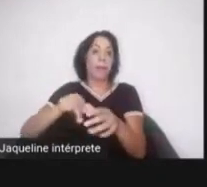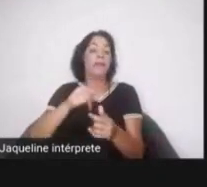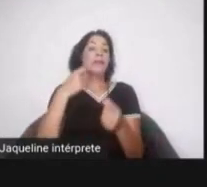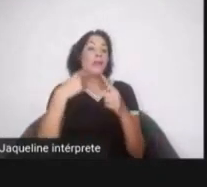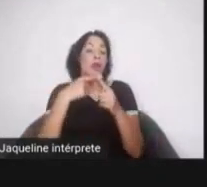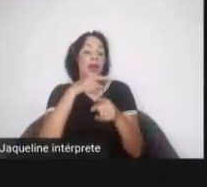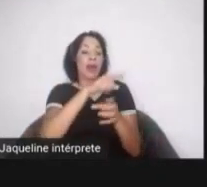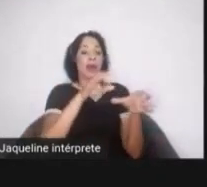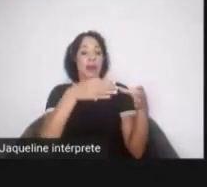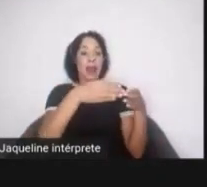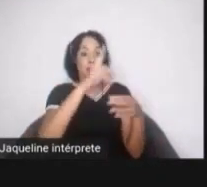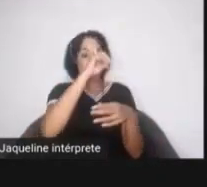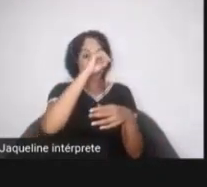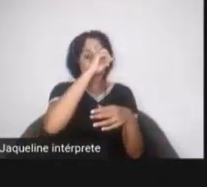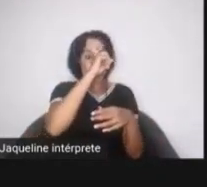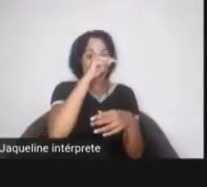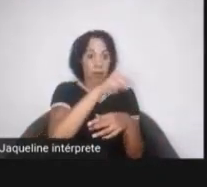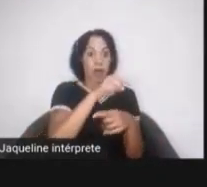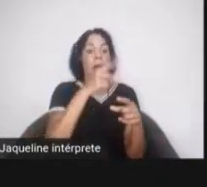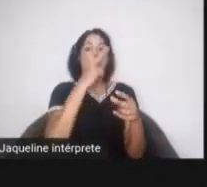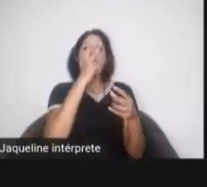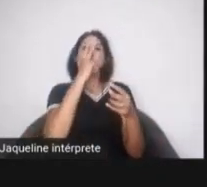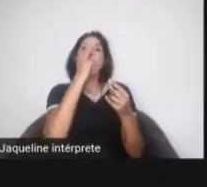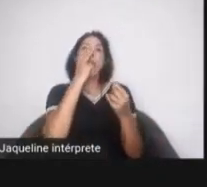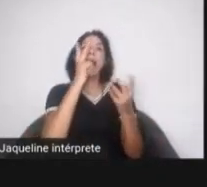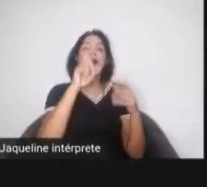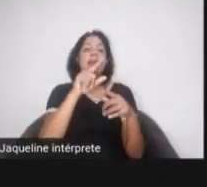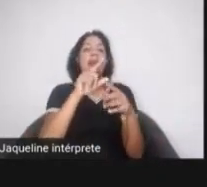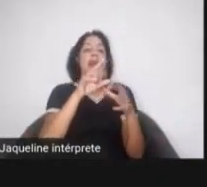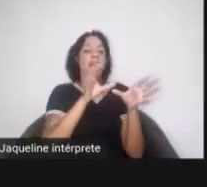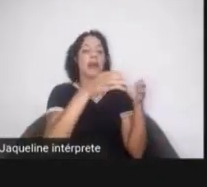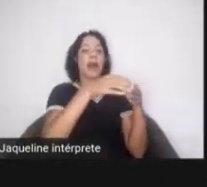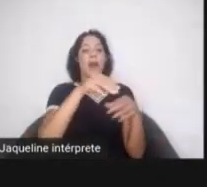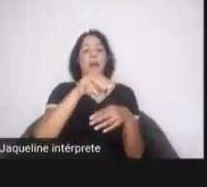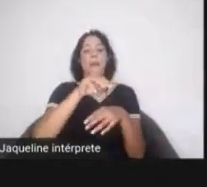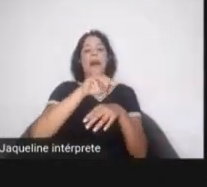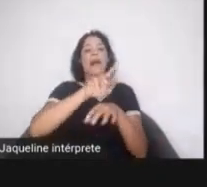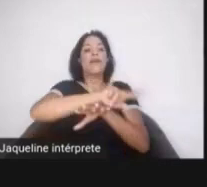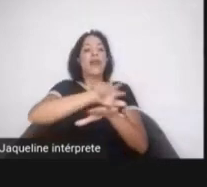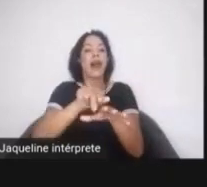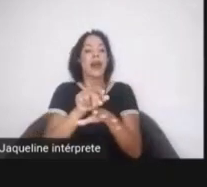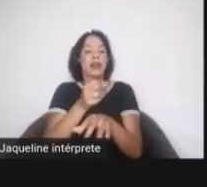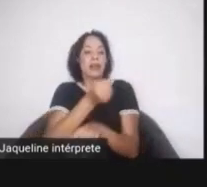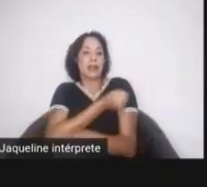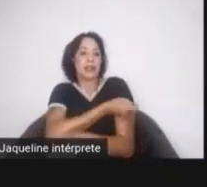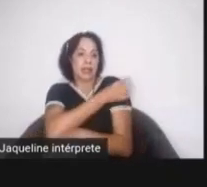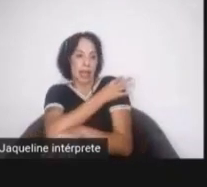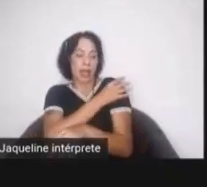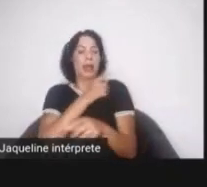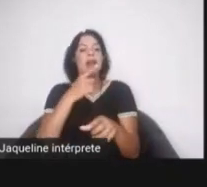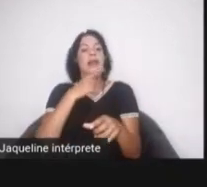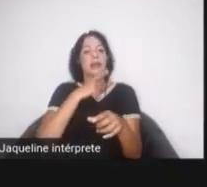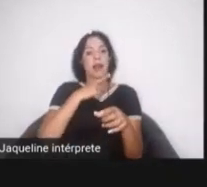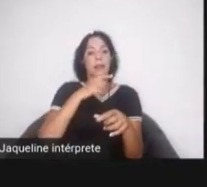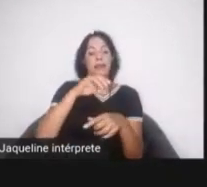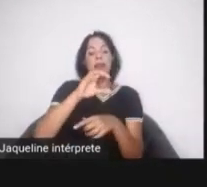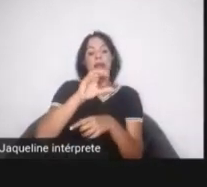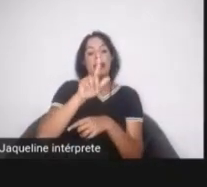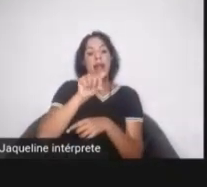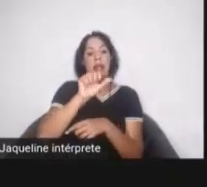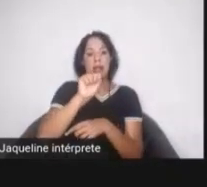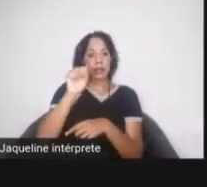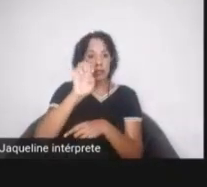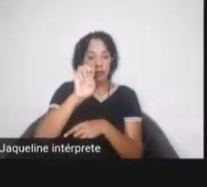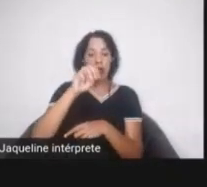ele fosse uma classe multisseriada. Né? No Brasil, nós temos muitos, nas escolas rurais, classes multisseriadas, com crianças